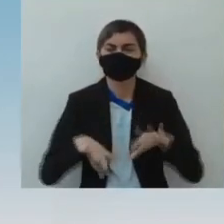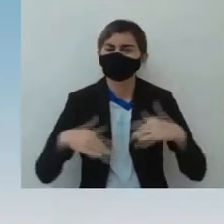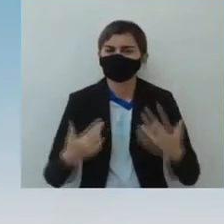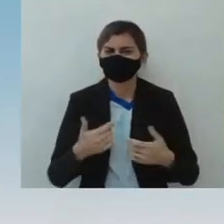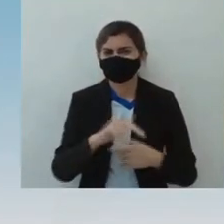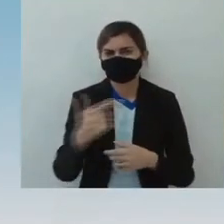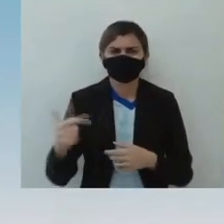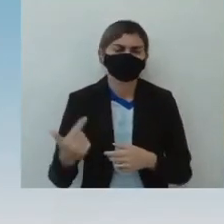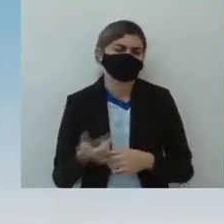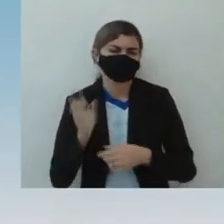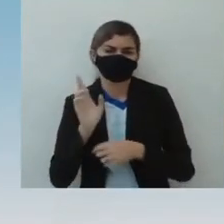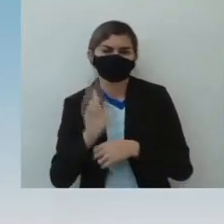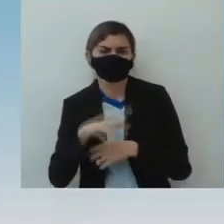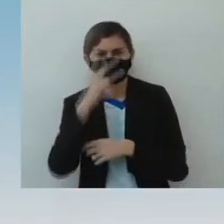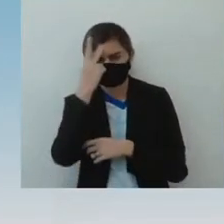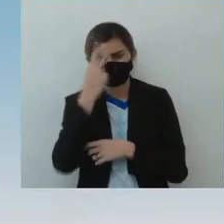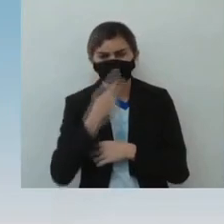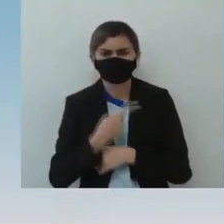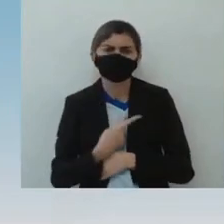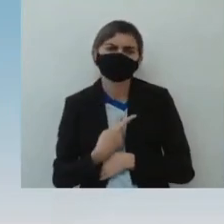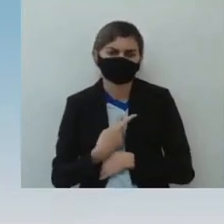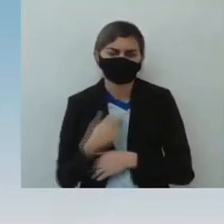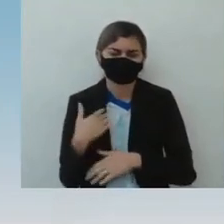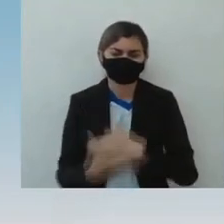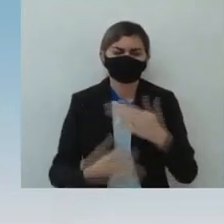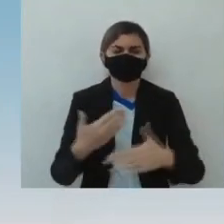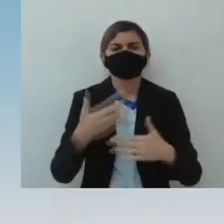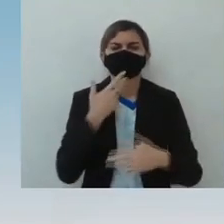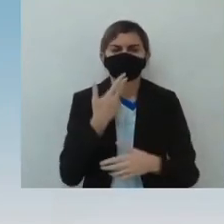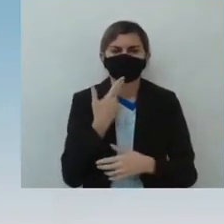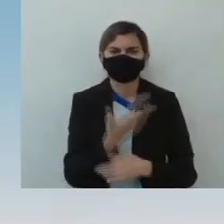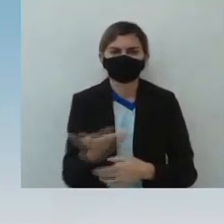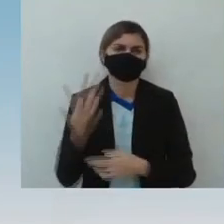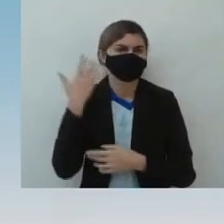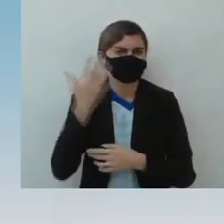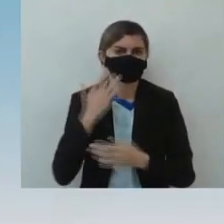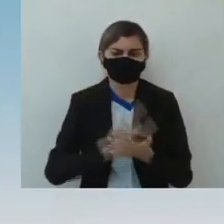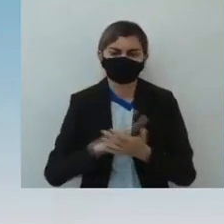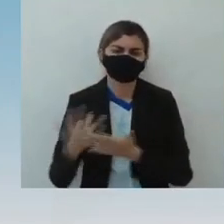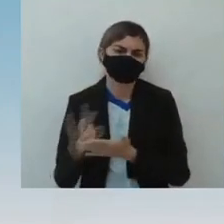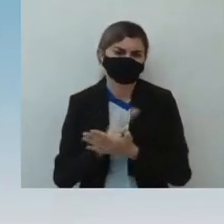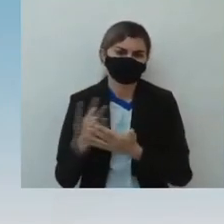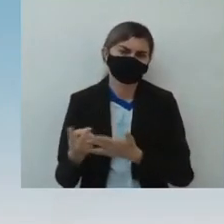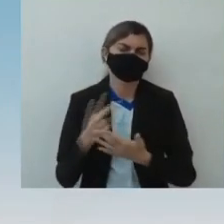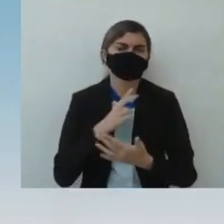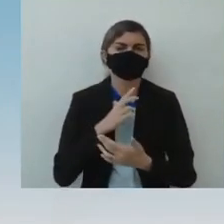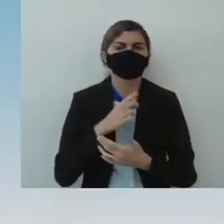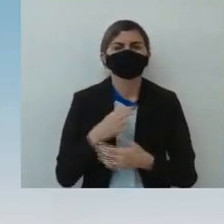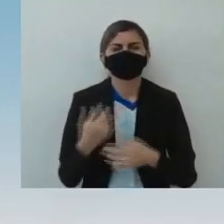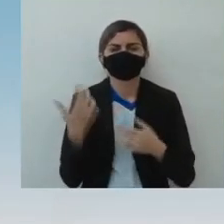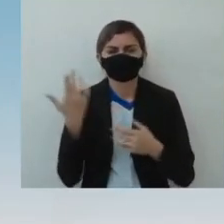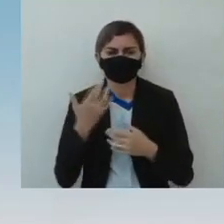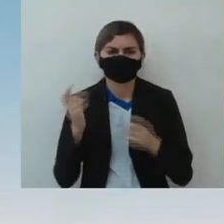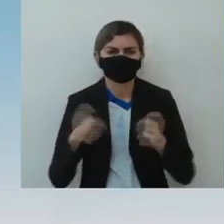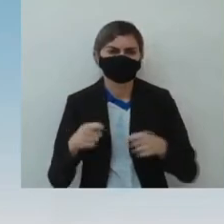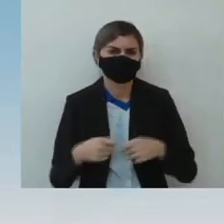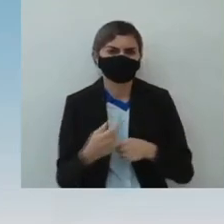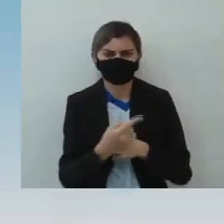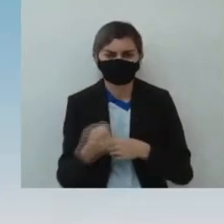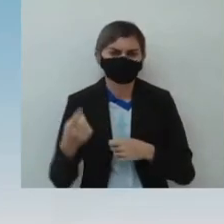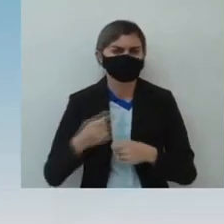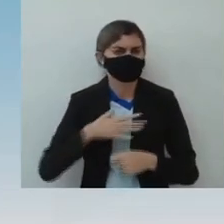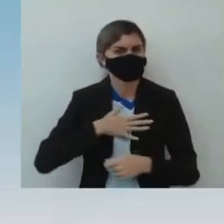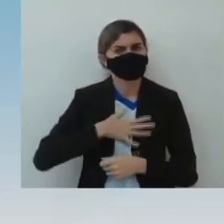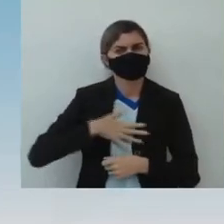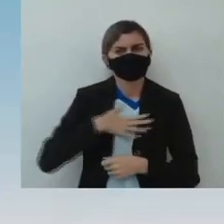assim não tem sabe resposta são pessoais à medida que eu tô falando e você achar e traduzido né E você achar que você